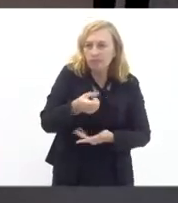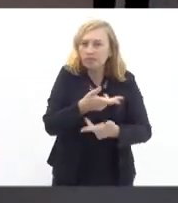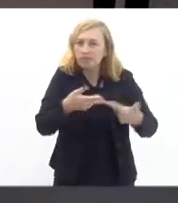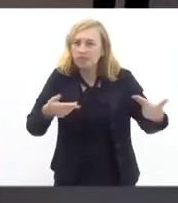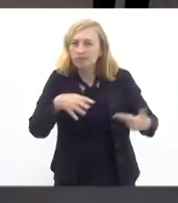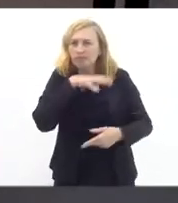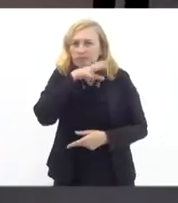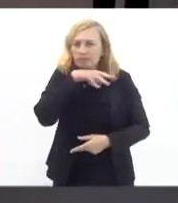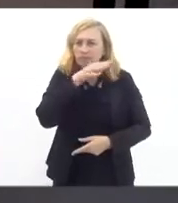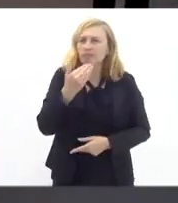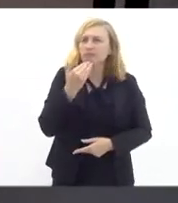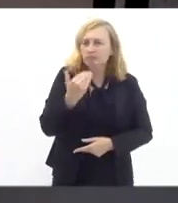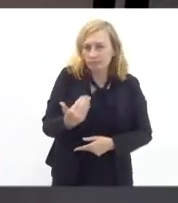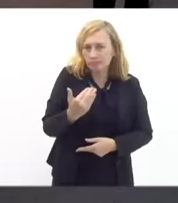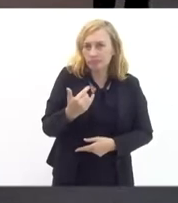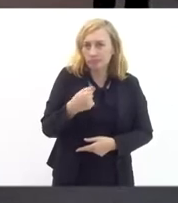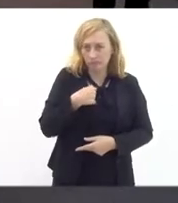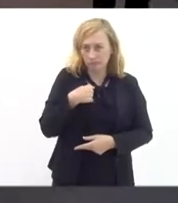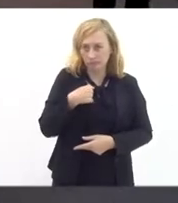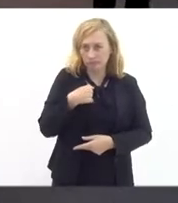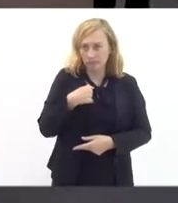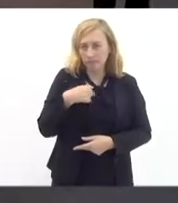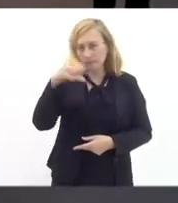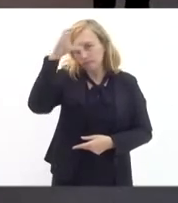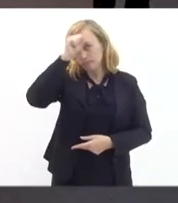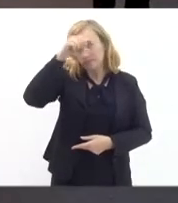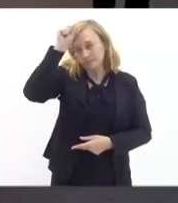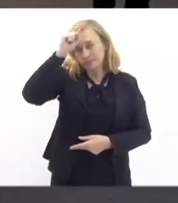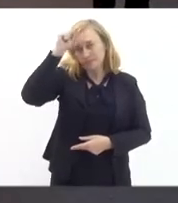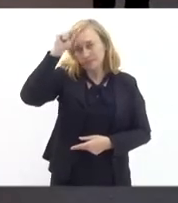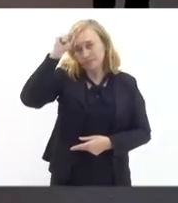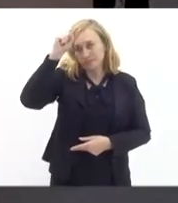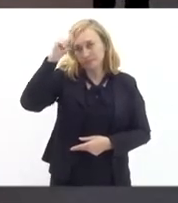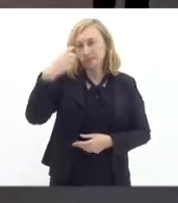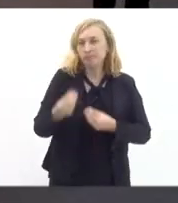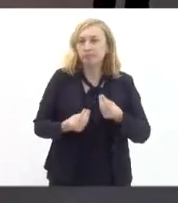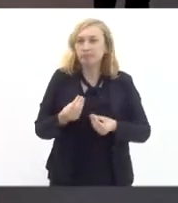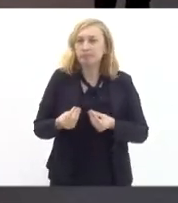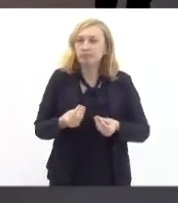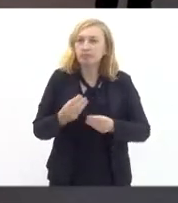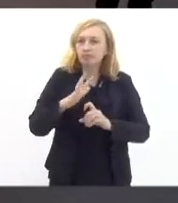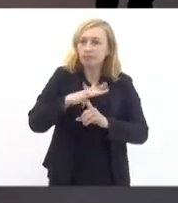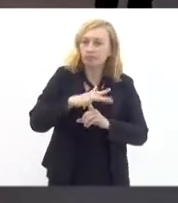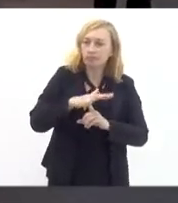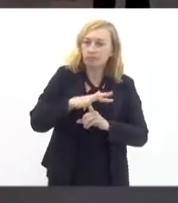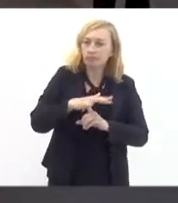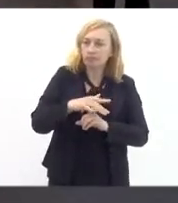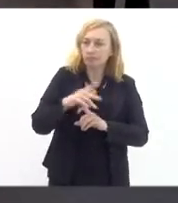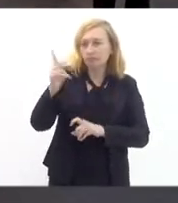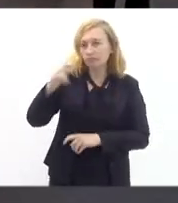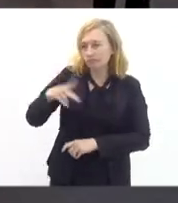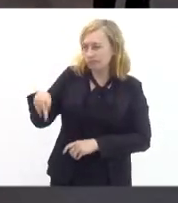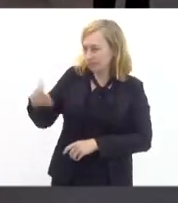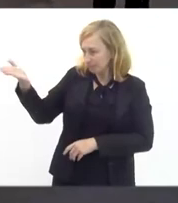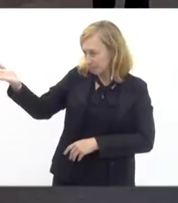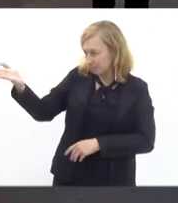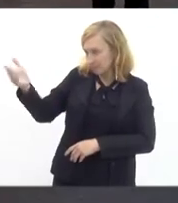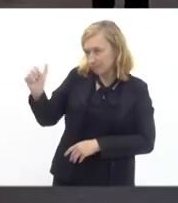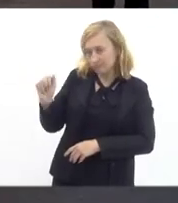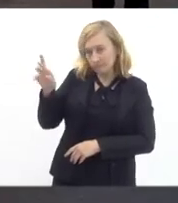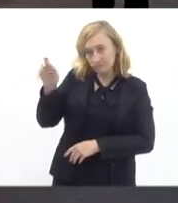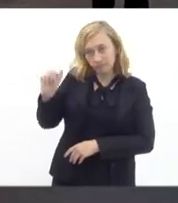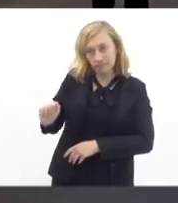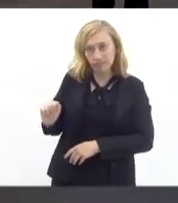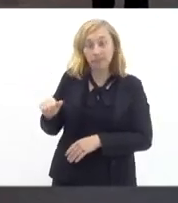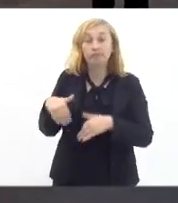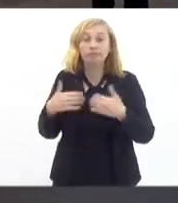animais pedindo. Eu aprendi muito a como fazer uma feirinha com a professora ali, ó, com a André Lambert.